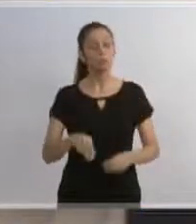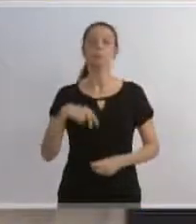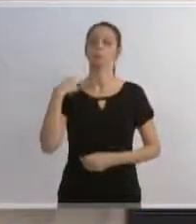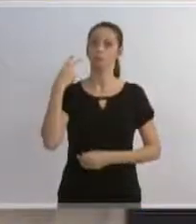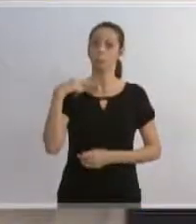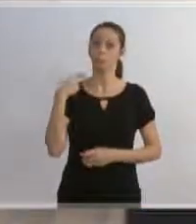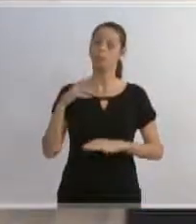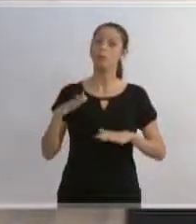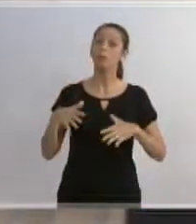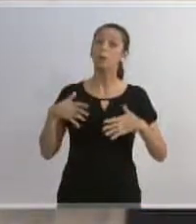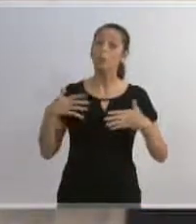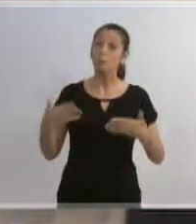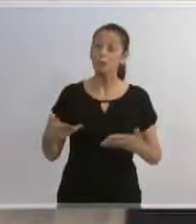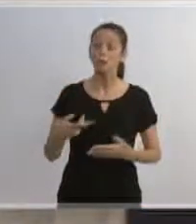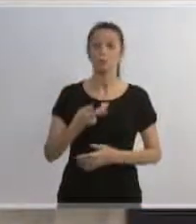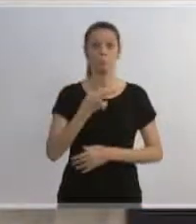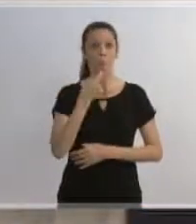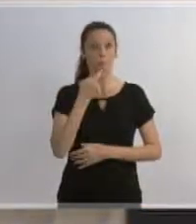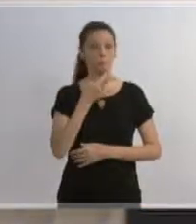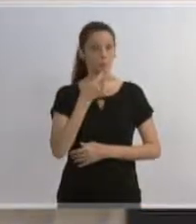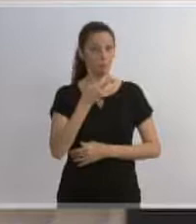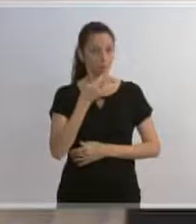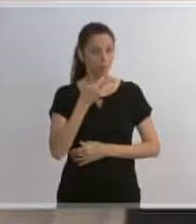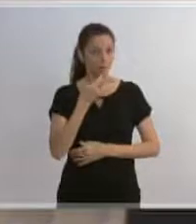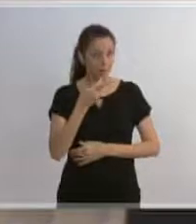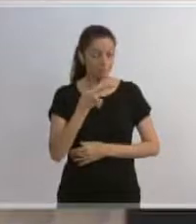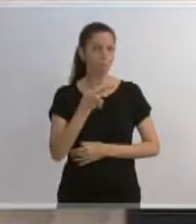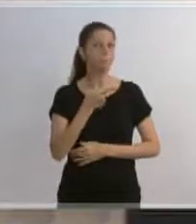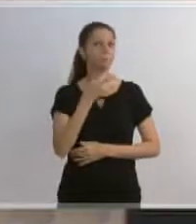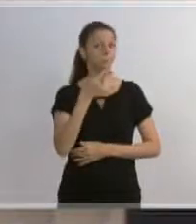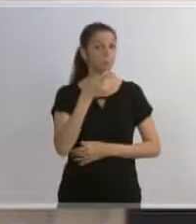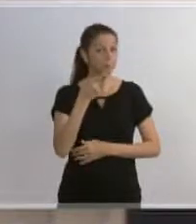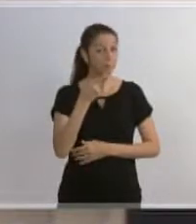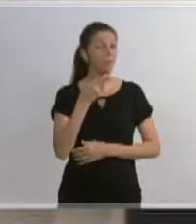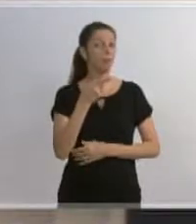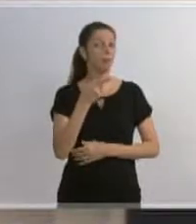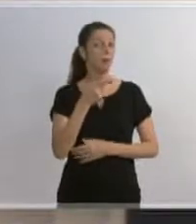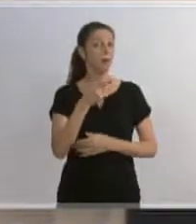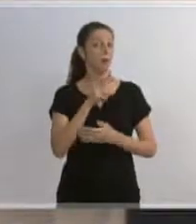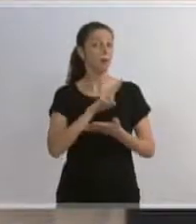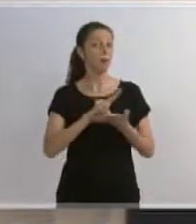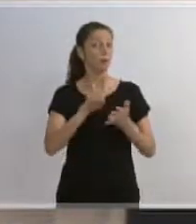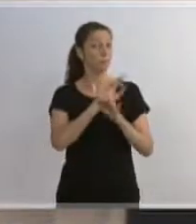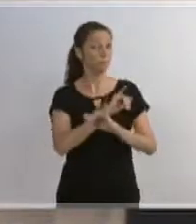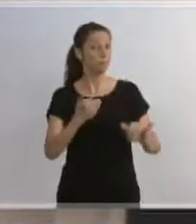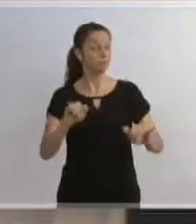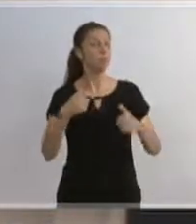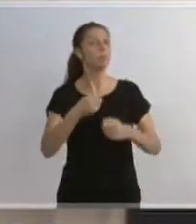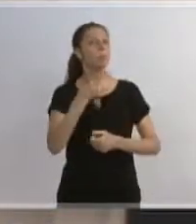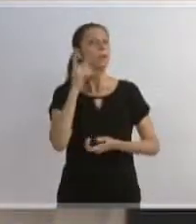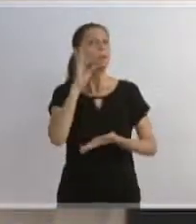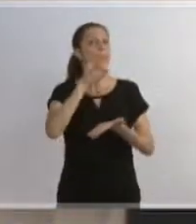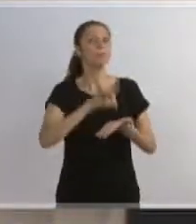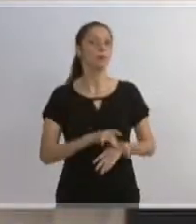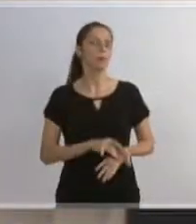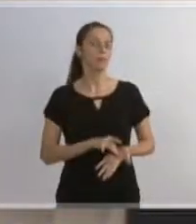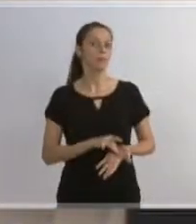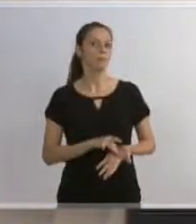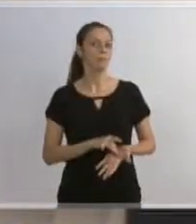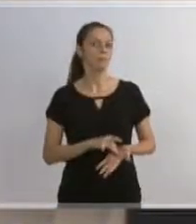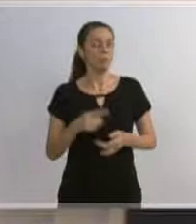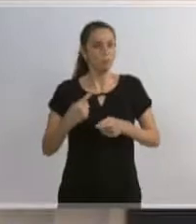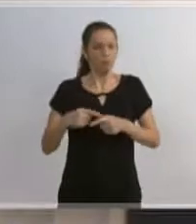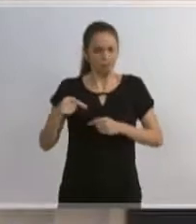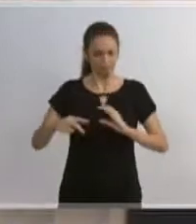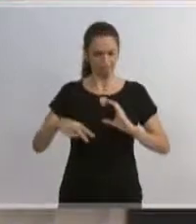nós mencionarmos, vereador Lanzarin, mencionamos a verdade, ou mencionamos o que é de fato. Ninguém está aqui